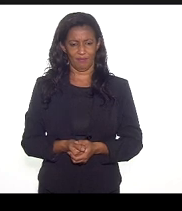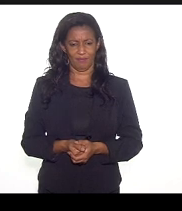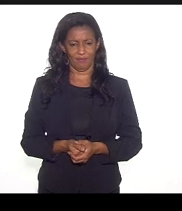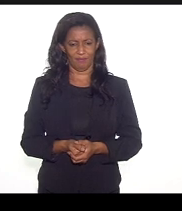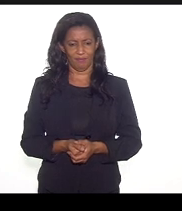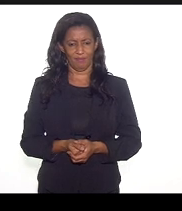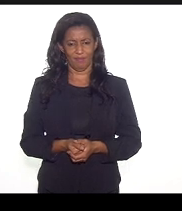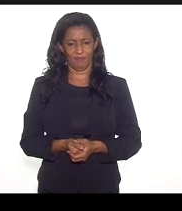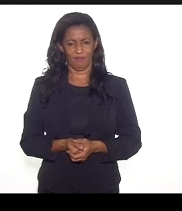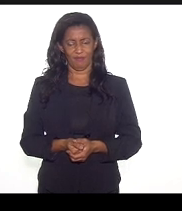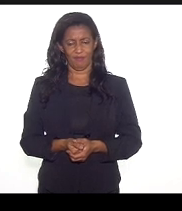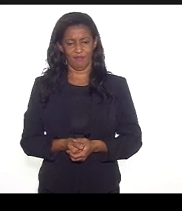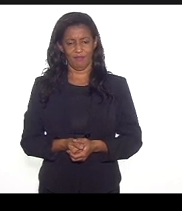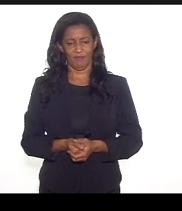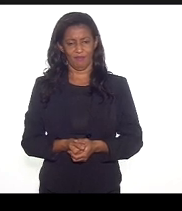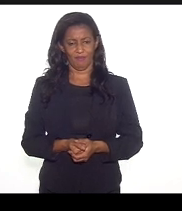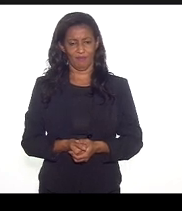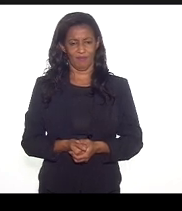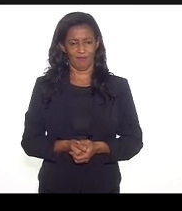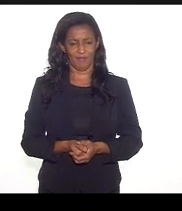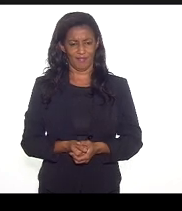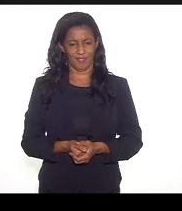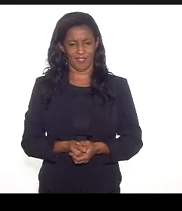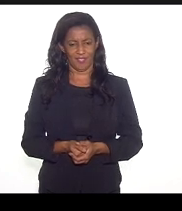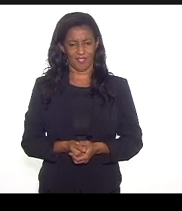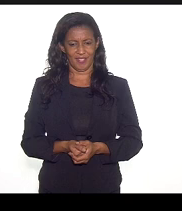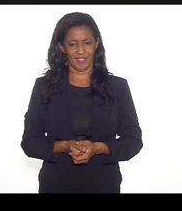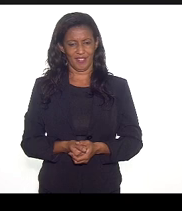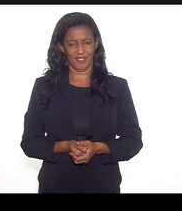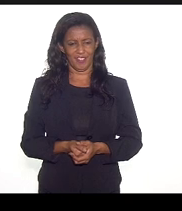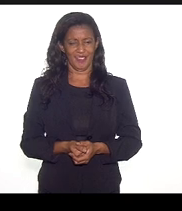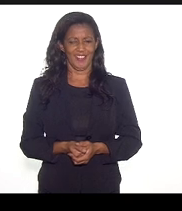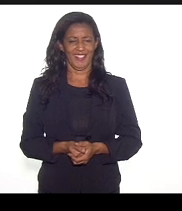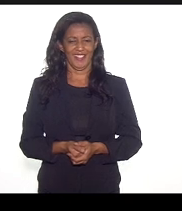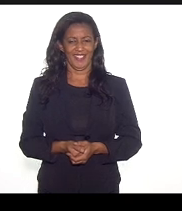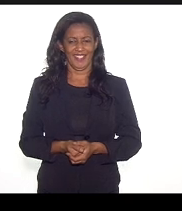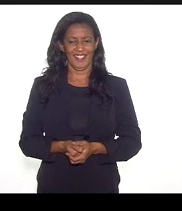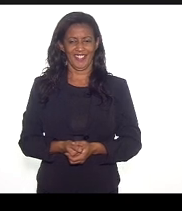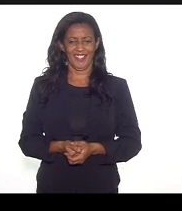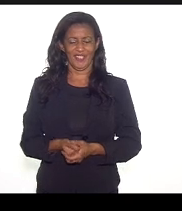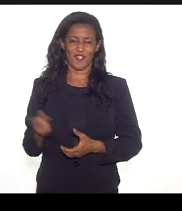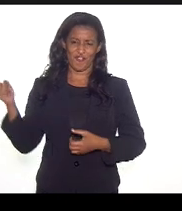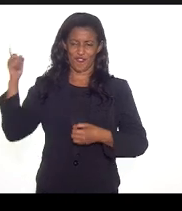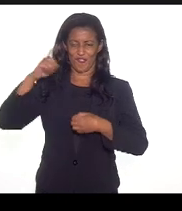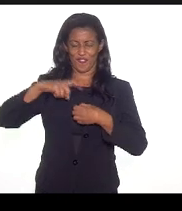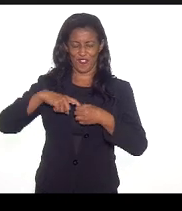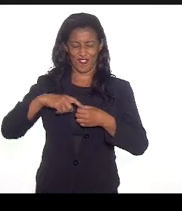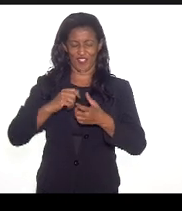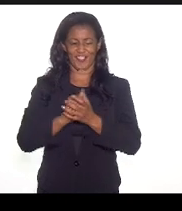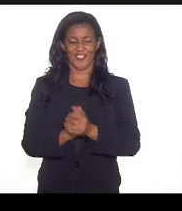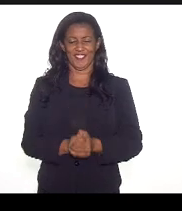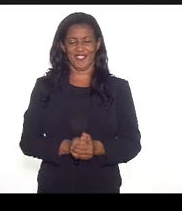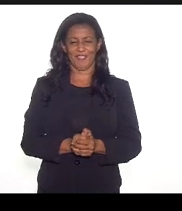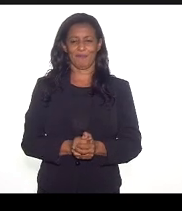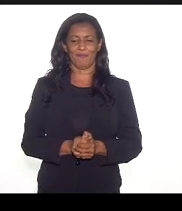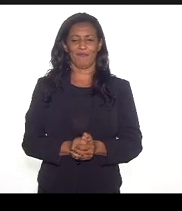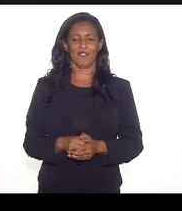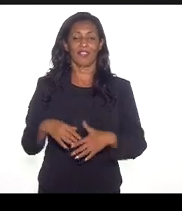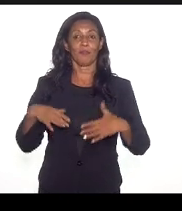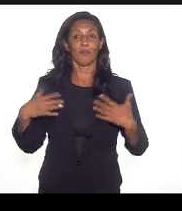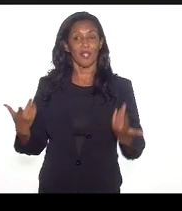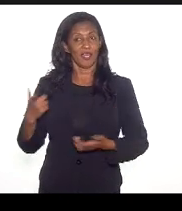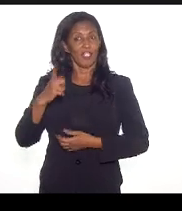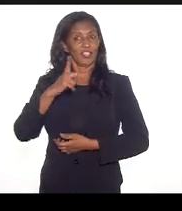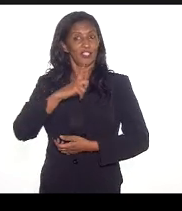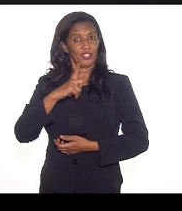caiu, não. Tá ligado, Tia Ju. Benção. Ah, voltou. Para que a gente